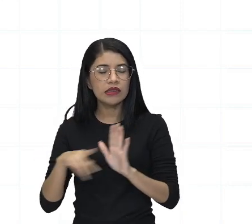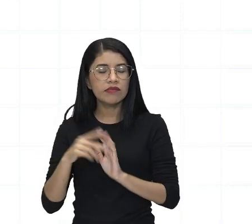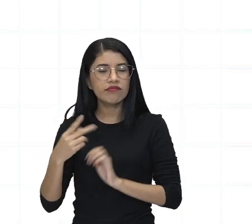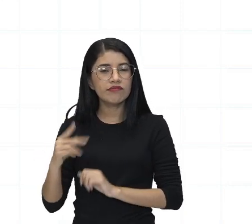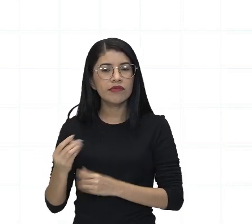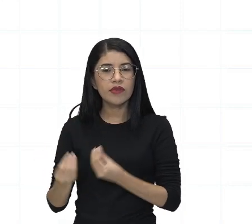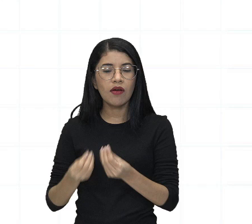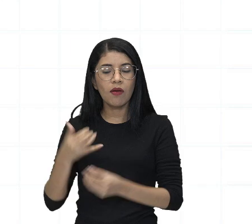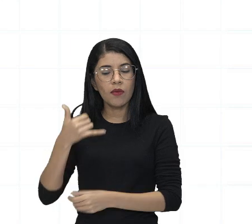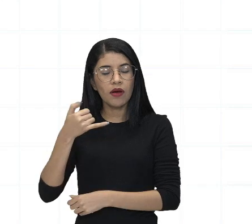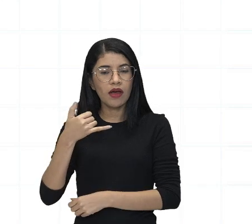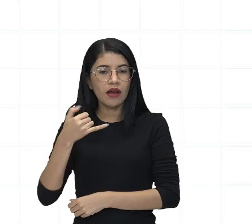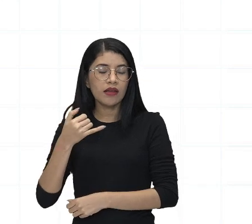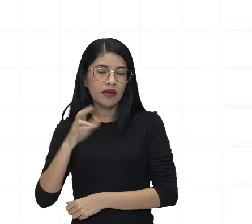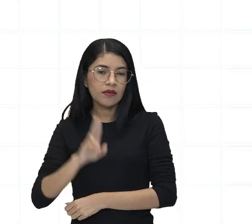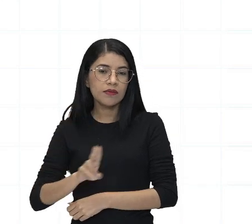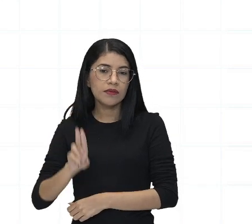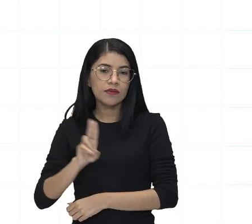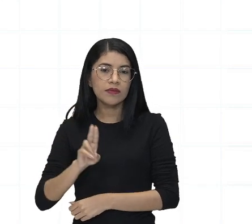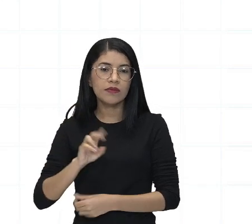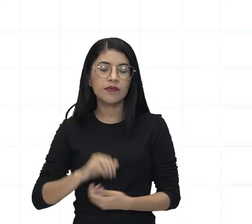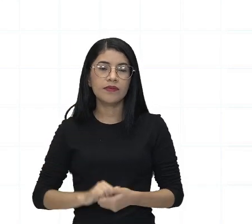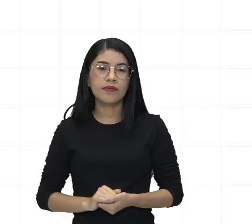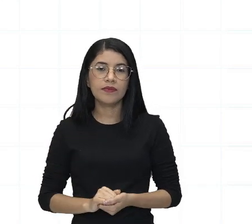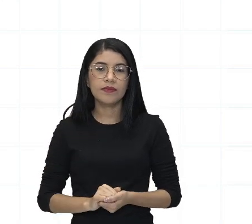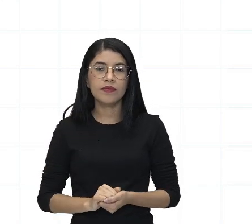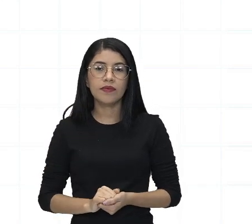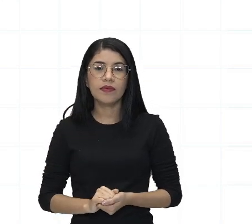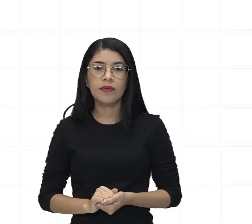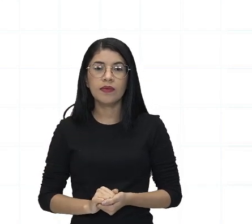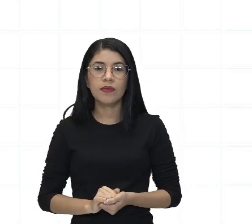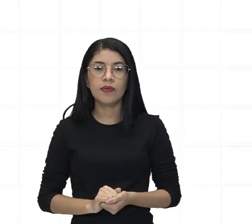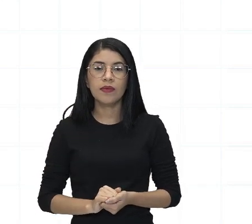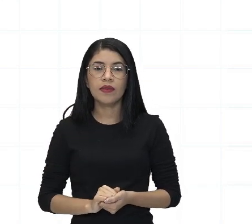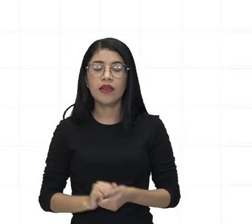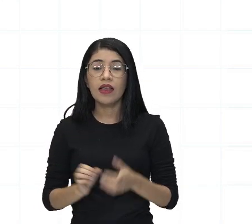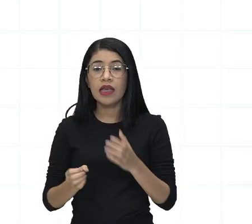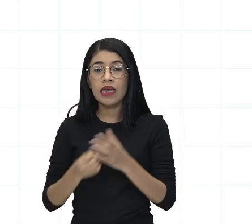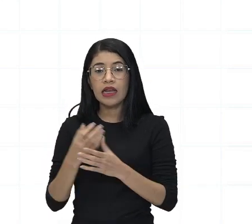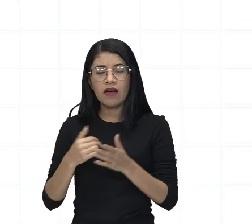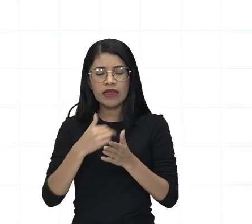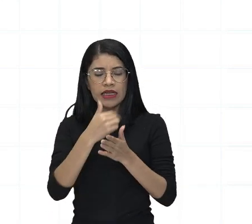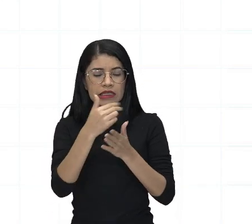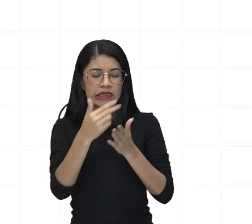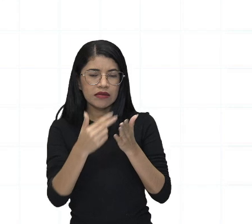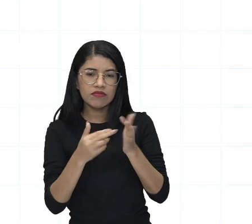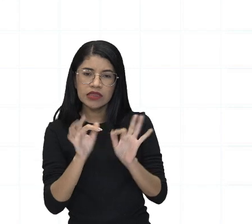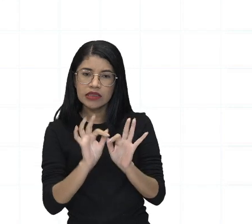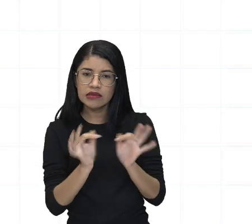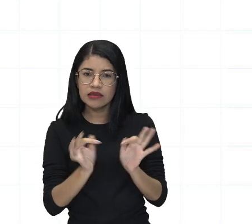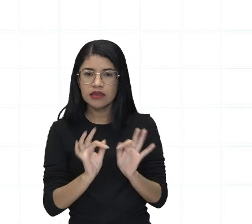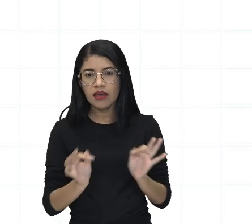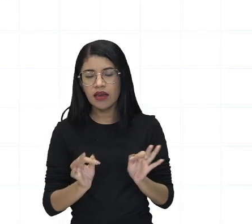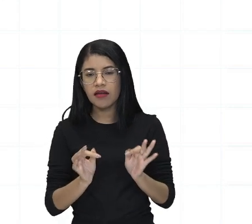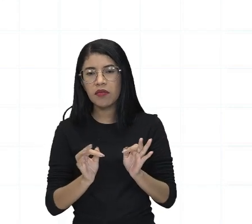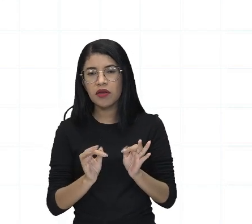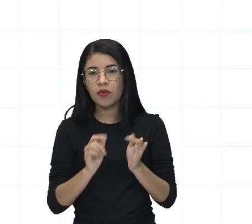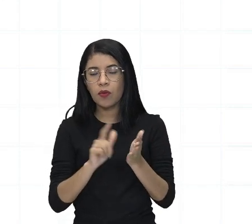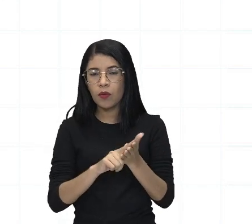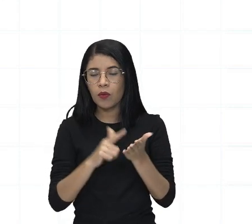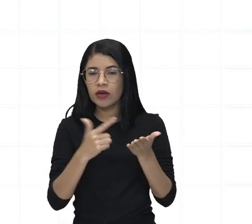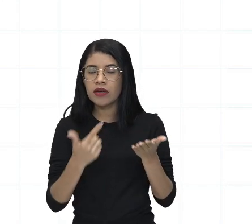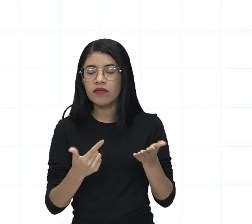caneta esferográfica na escola, através da criação de esboços simples nas capas de cadernos e